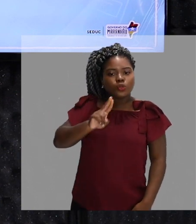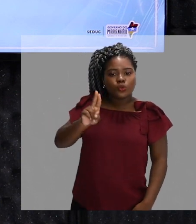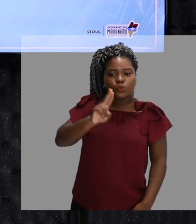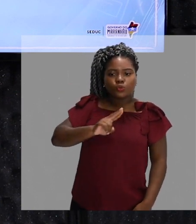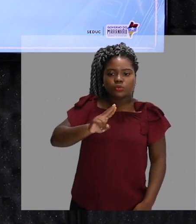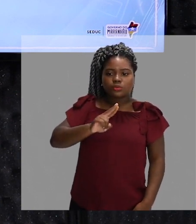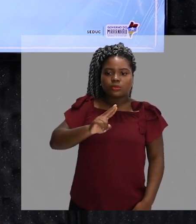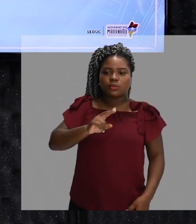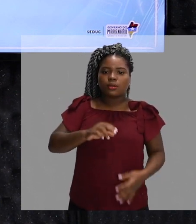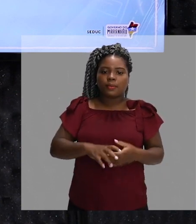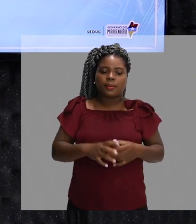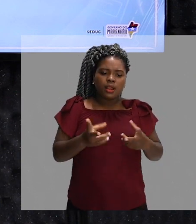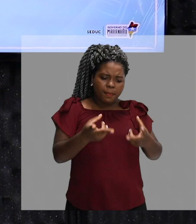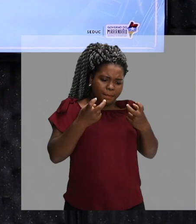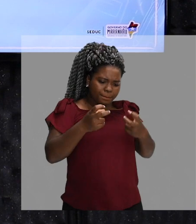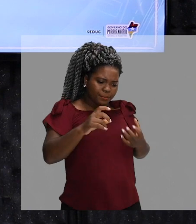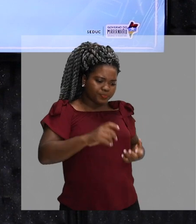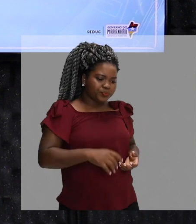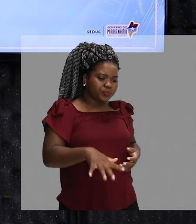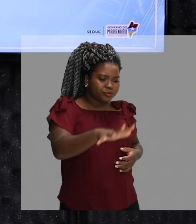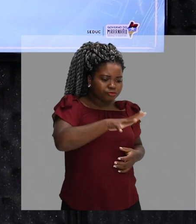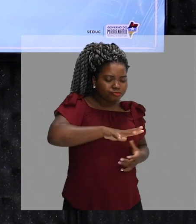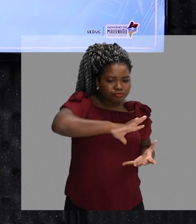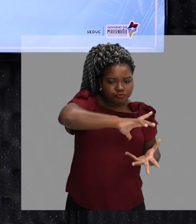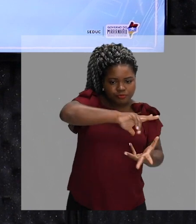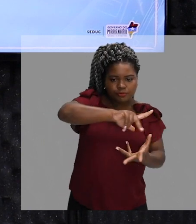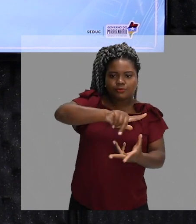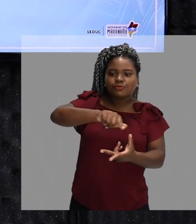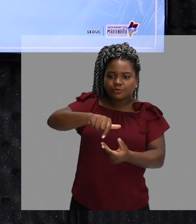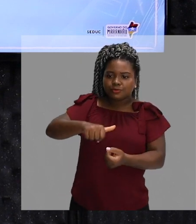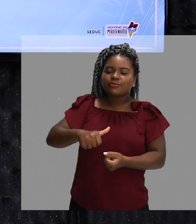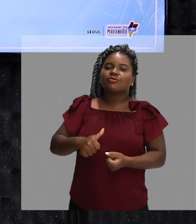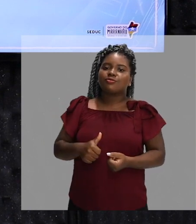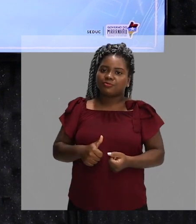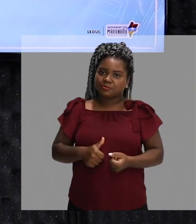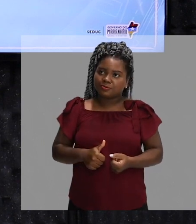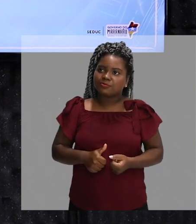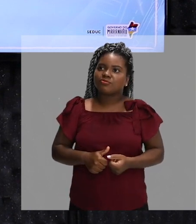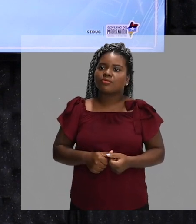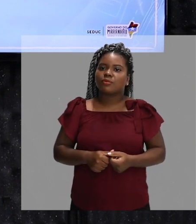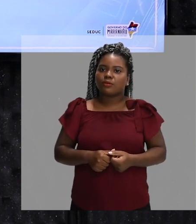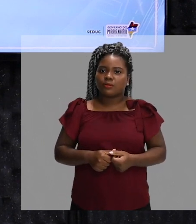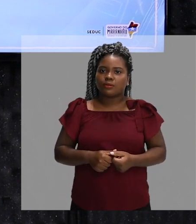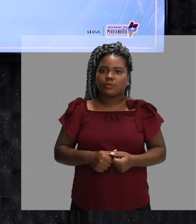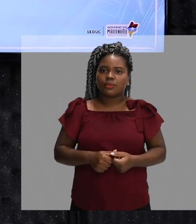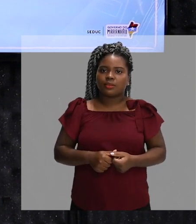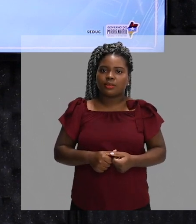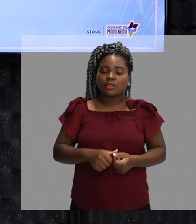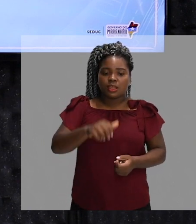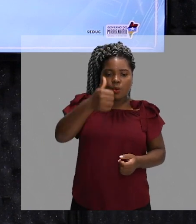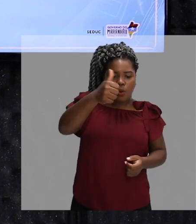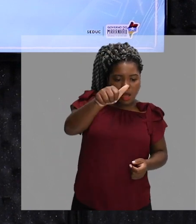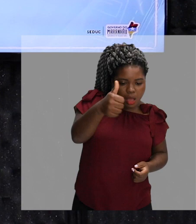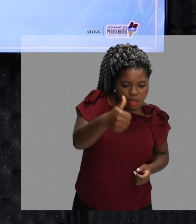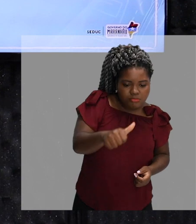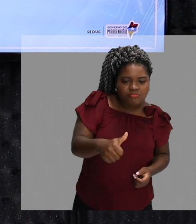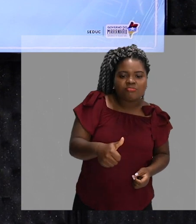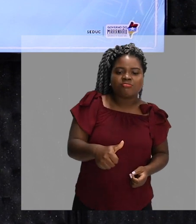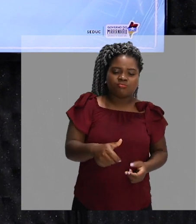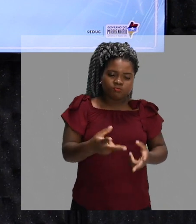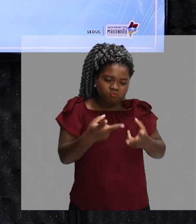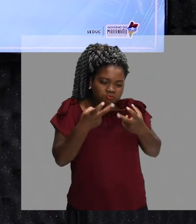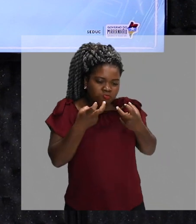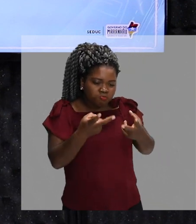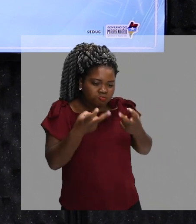outros planetas, para rastrear satélites e fragmentos espaciais. Então, para a análise do espaço, para